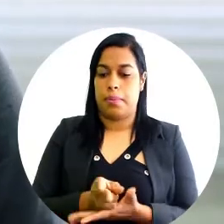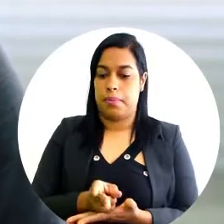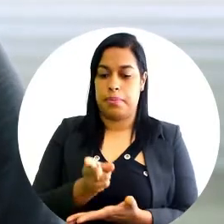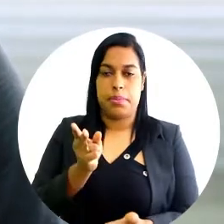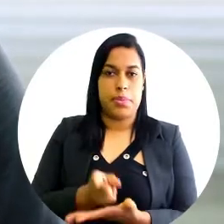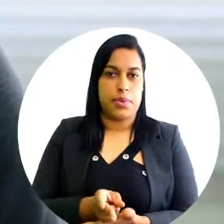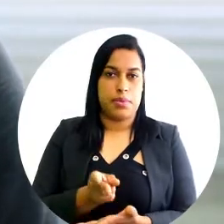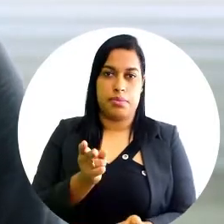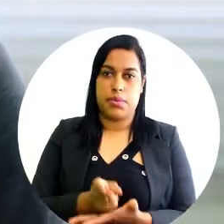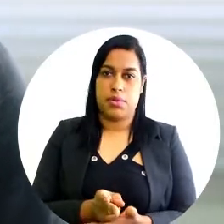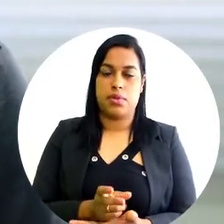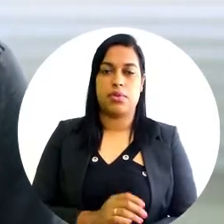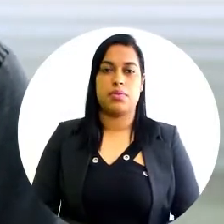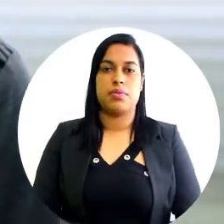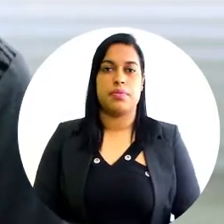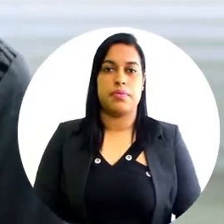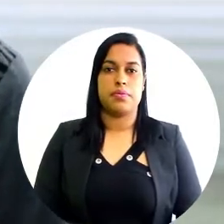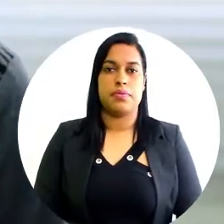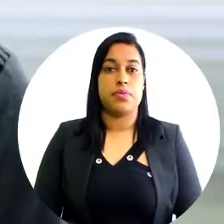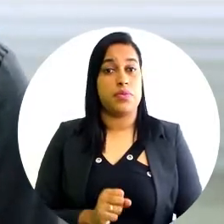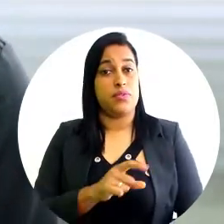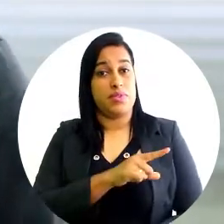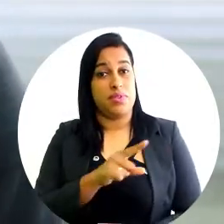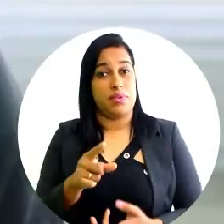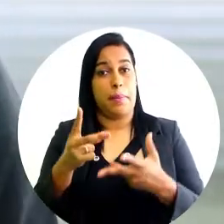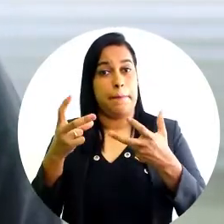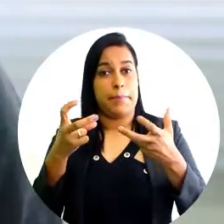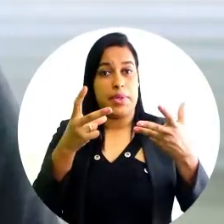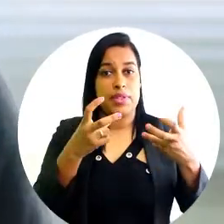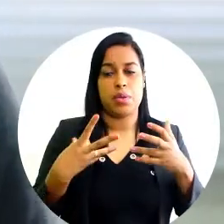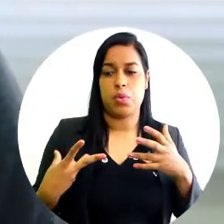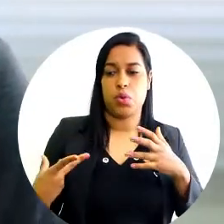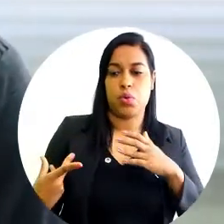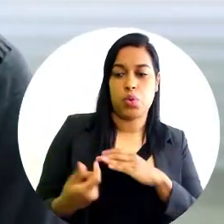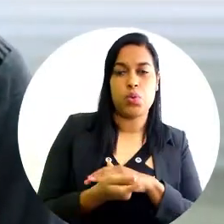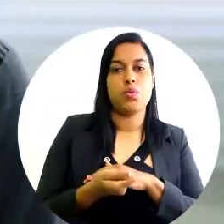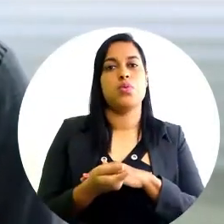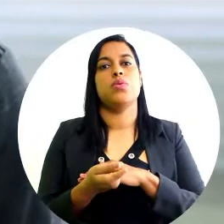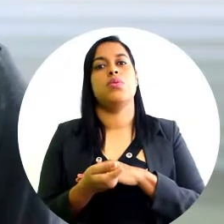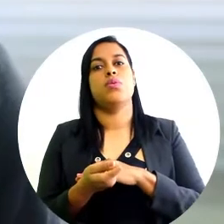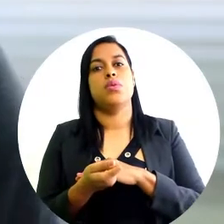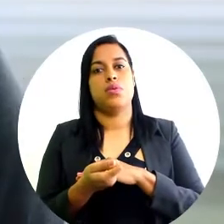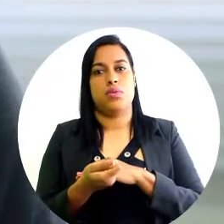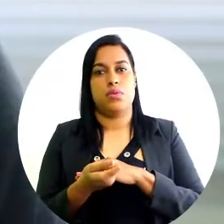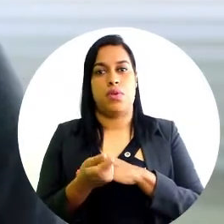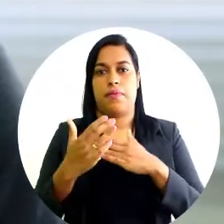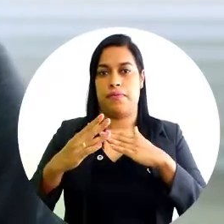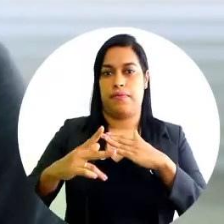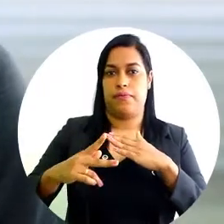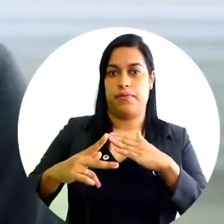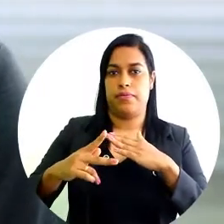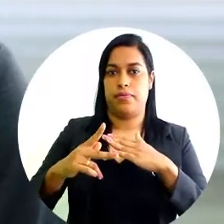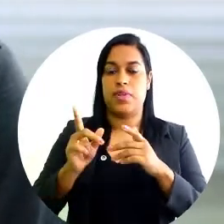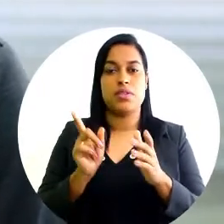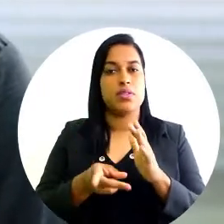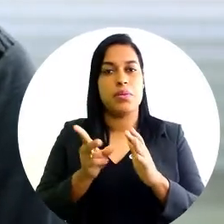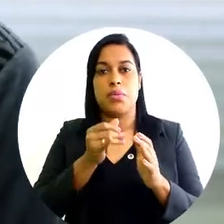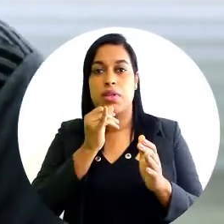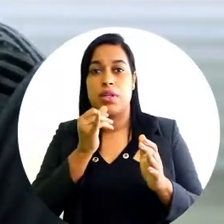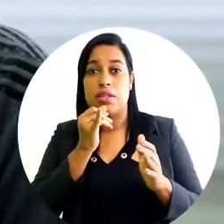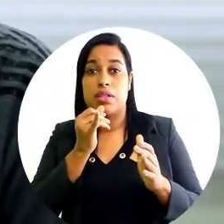num permanente vir a ser. Então, se você perceber tudo ao seu redor, sejam questões